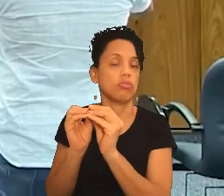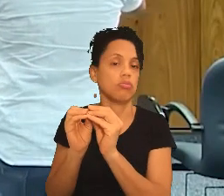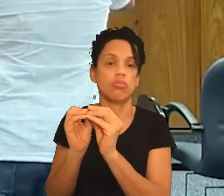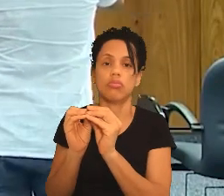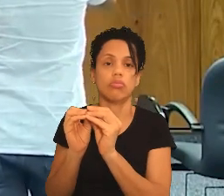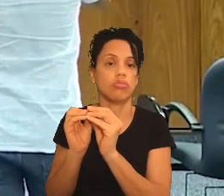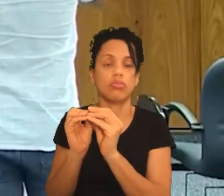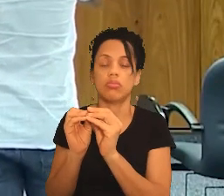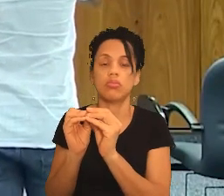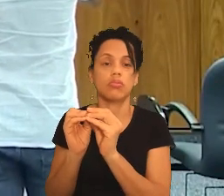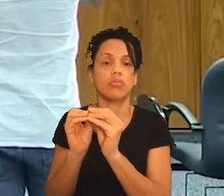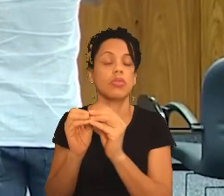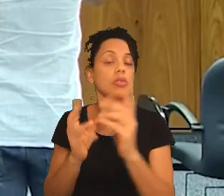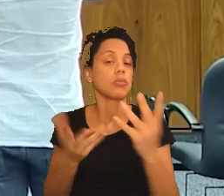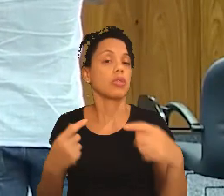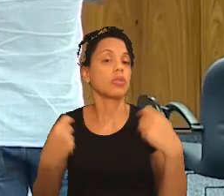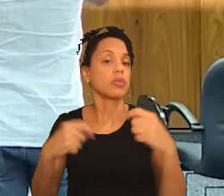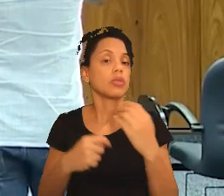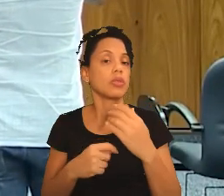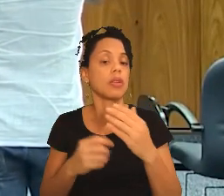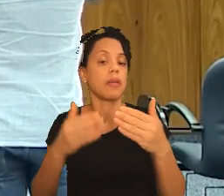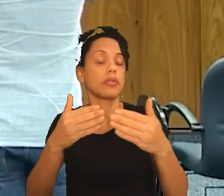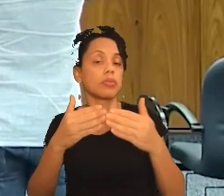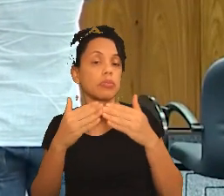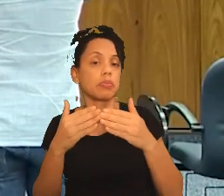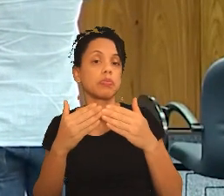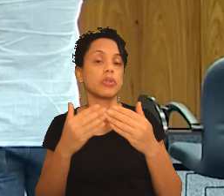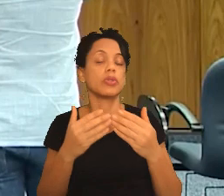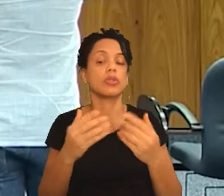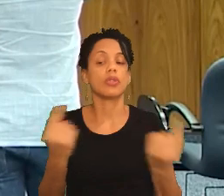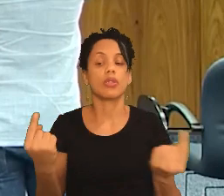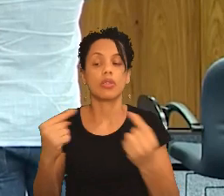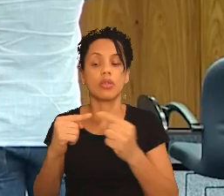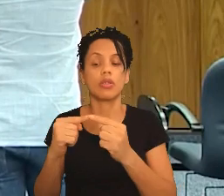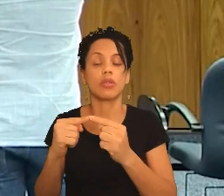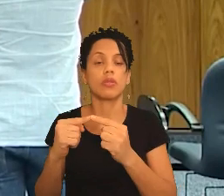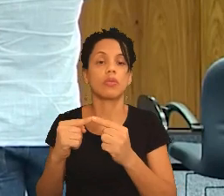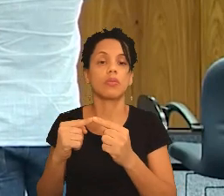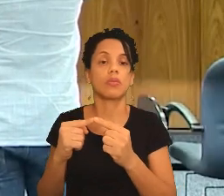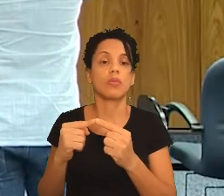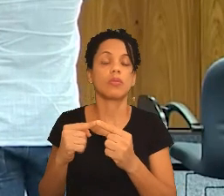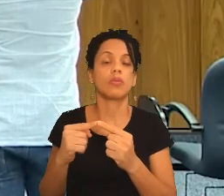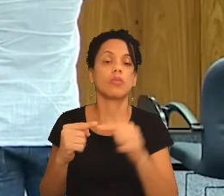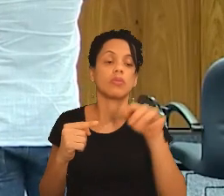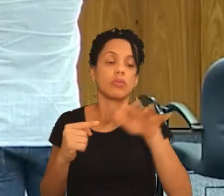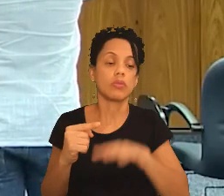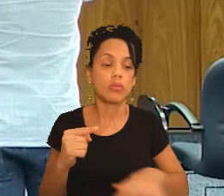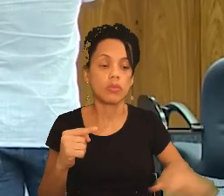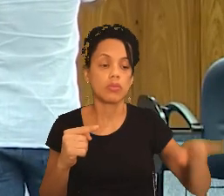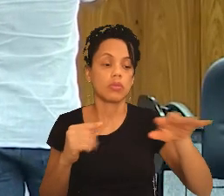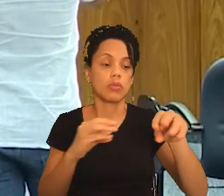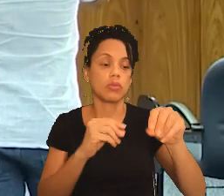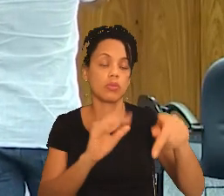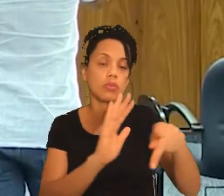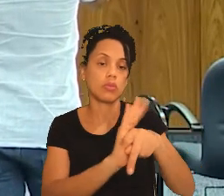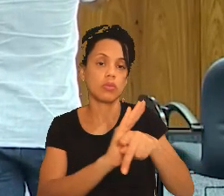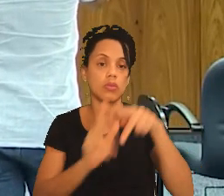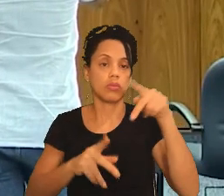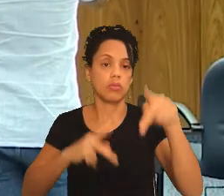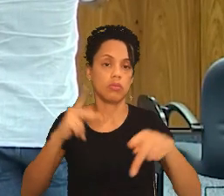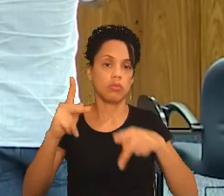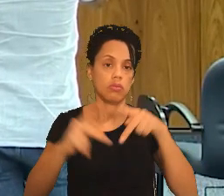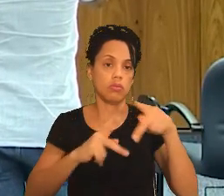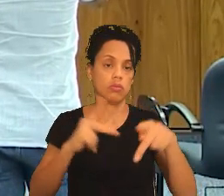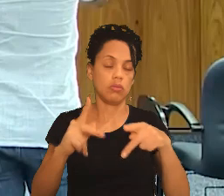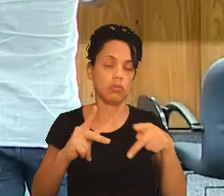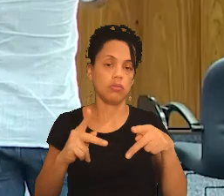esses atores sociais para falarem. E traz pedidos que não se resumem a reparações